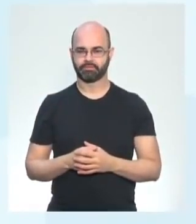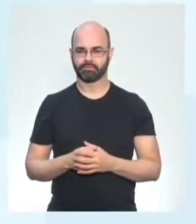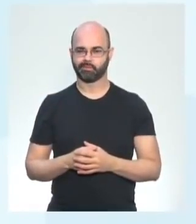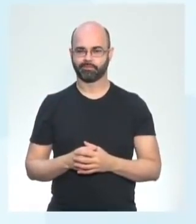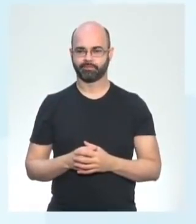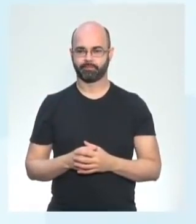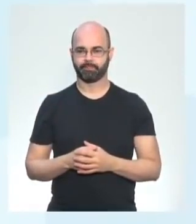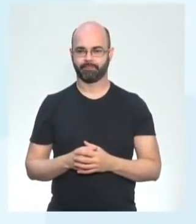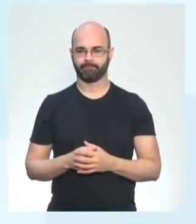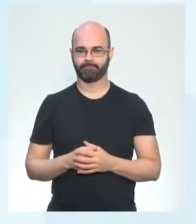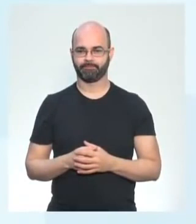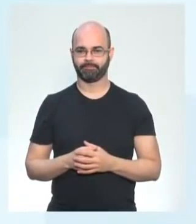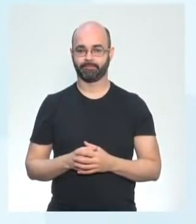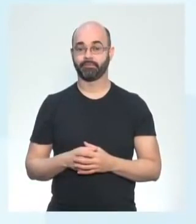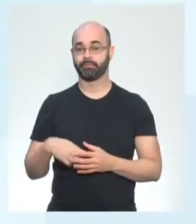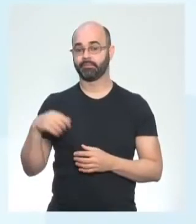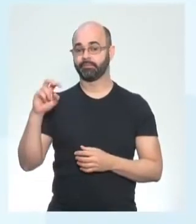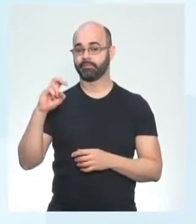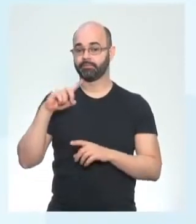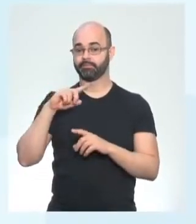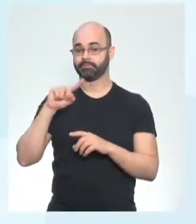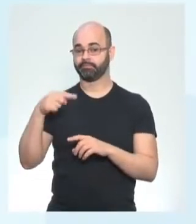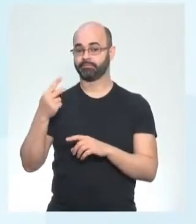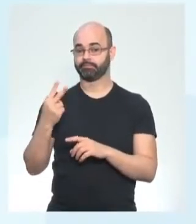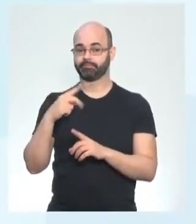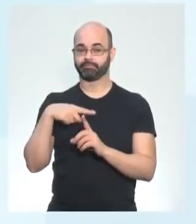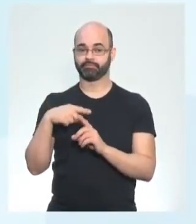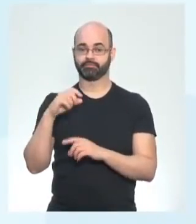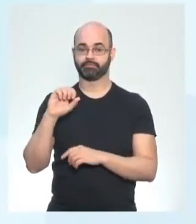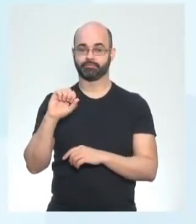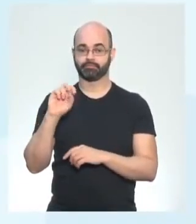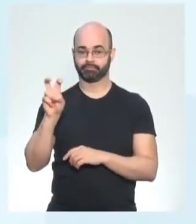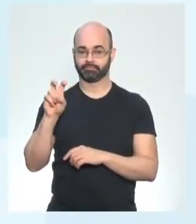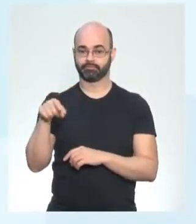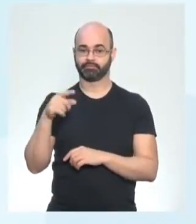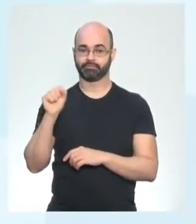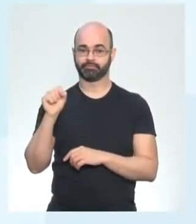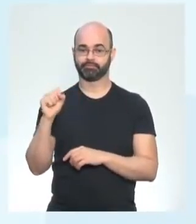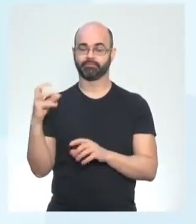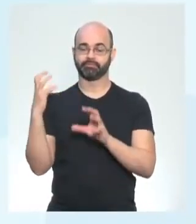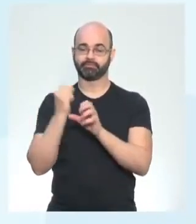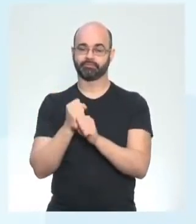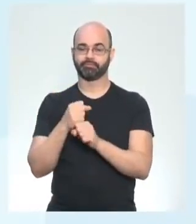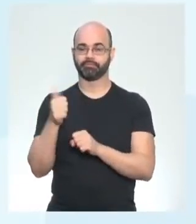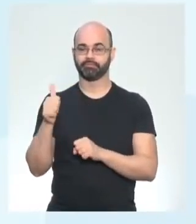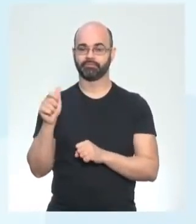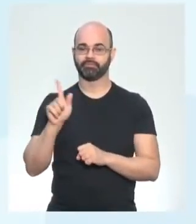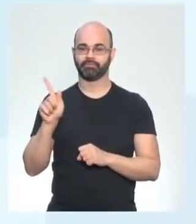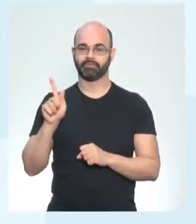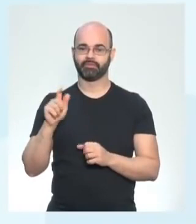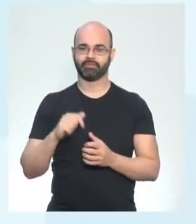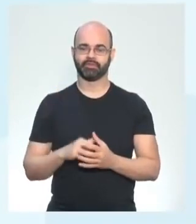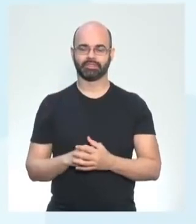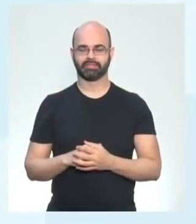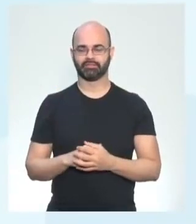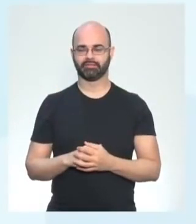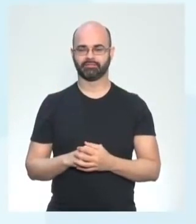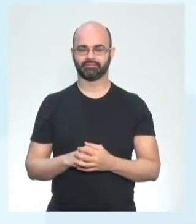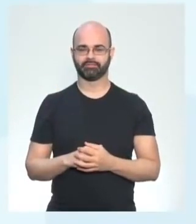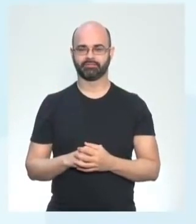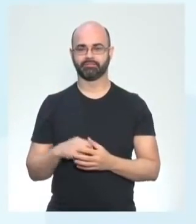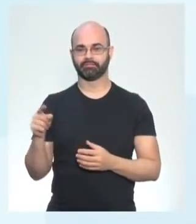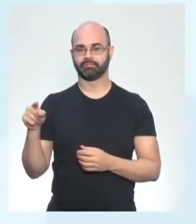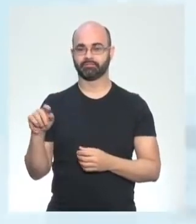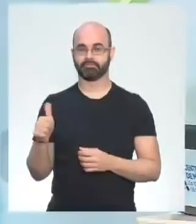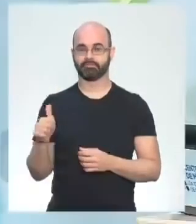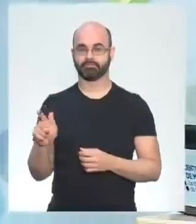né? 5,2 mais 5,8 eu tenho 11 gramas. Então 11 gramas é, no caso aí, a